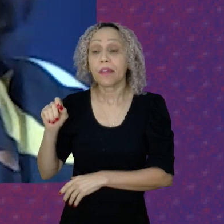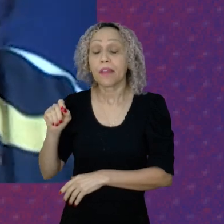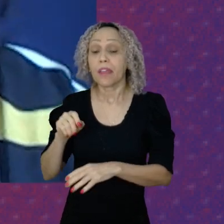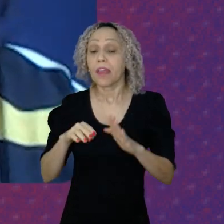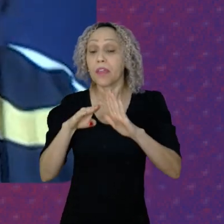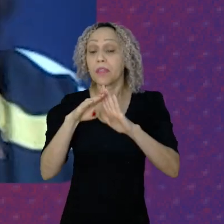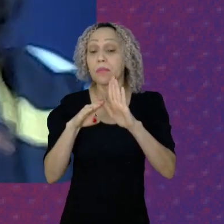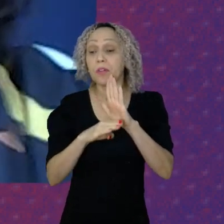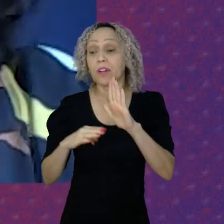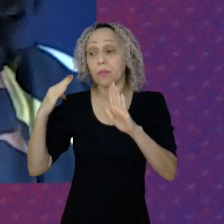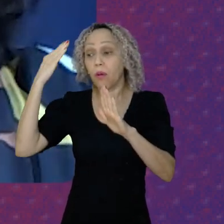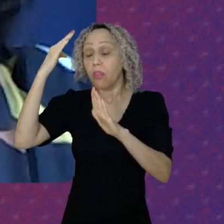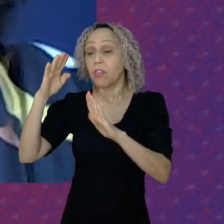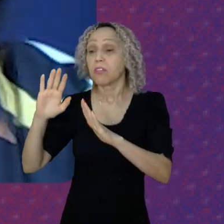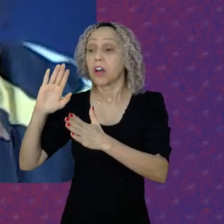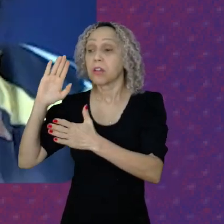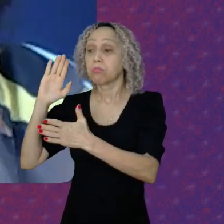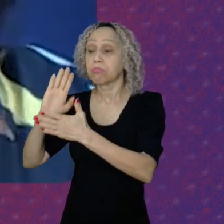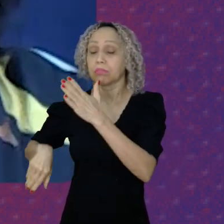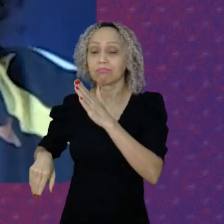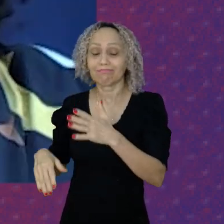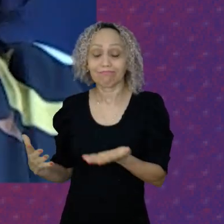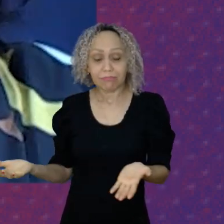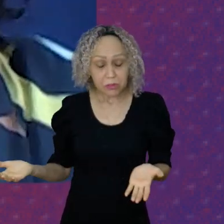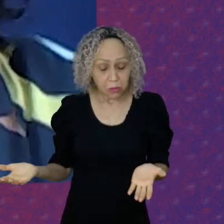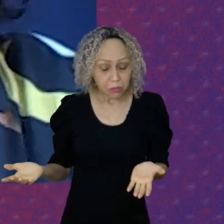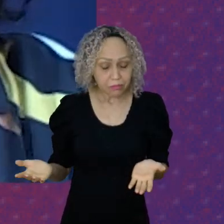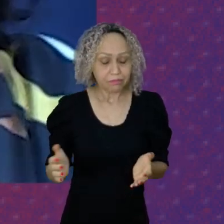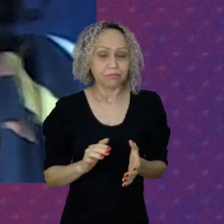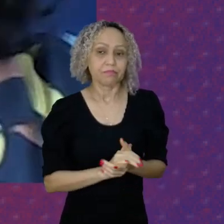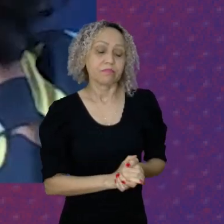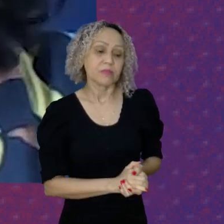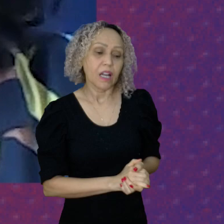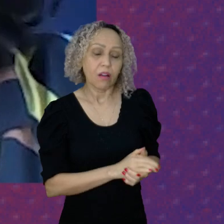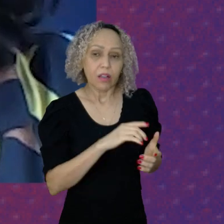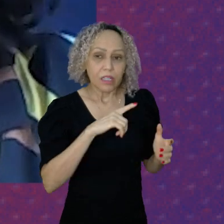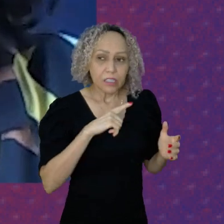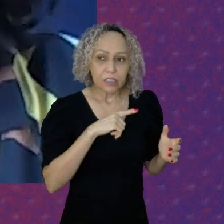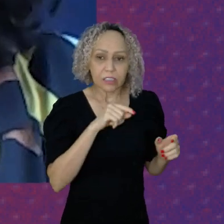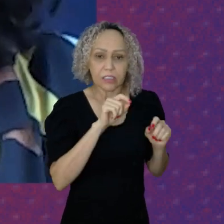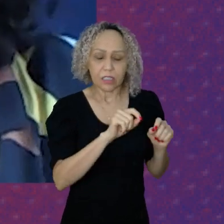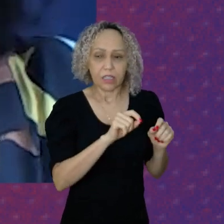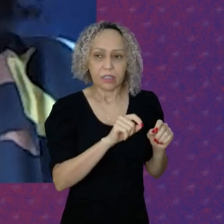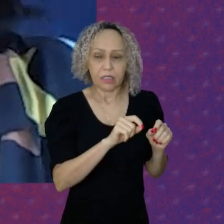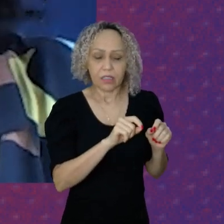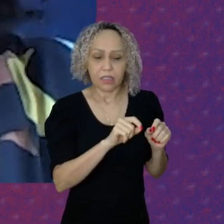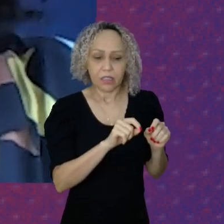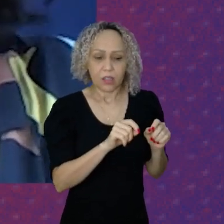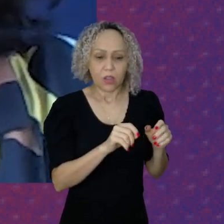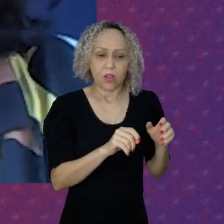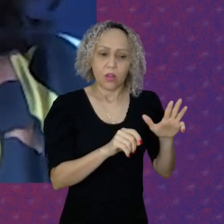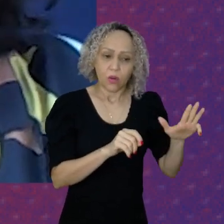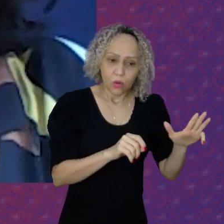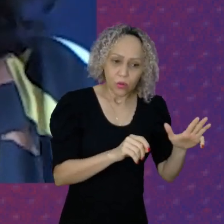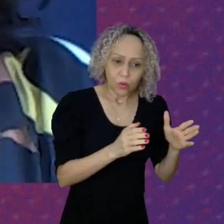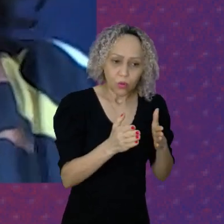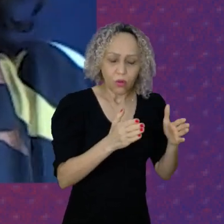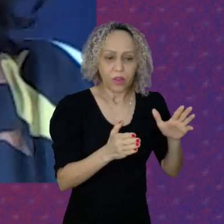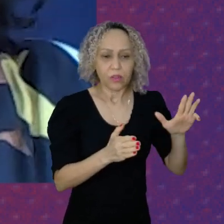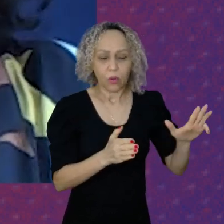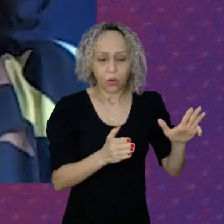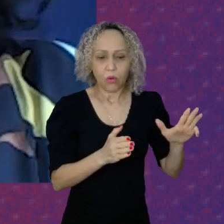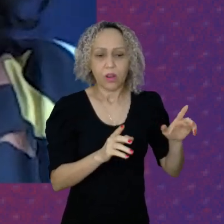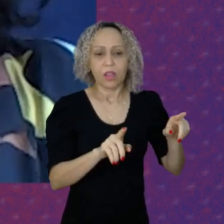criado lá no governo Dilma e que também acabou não tendo continuidade no governo